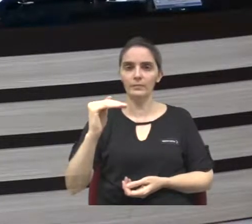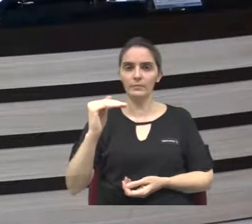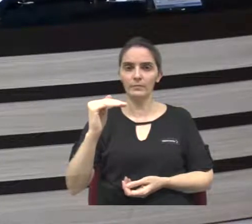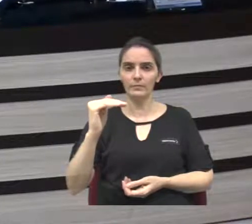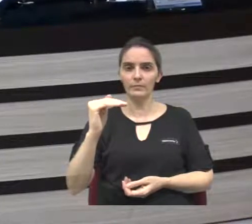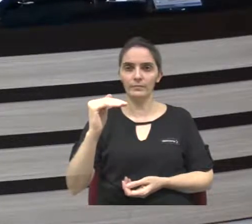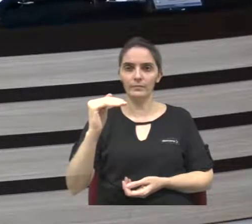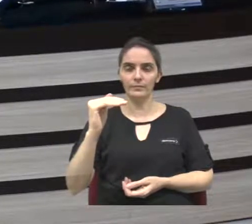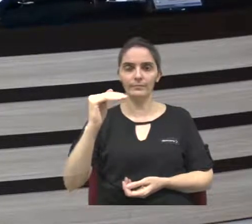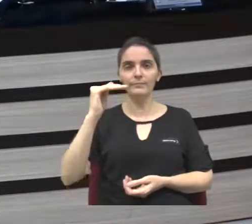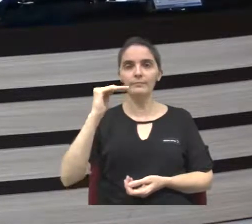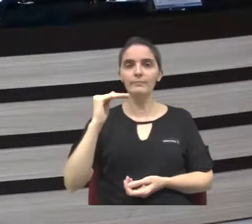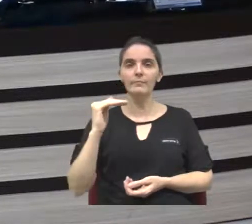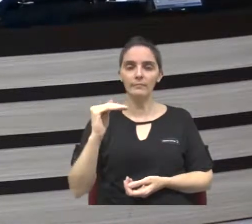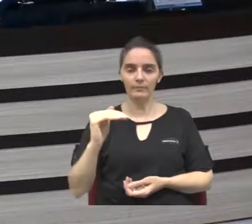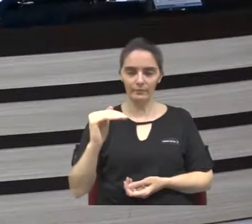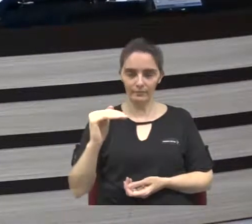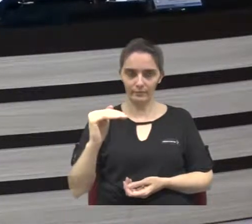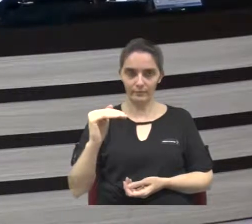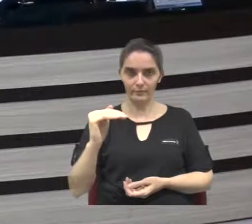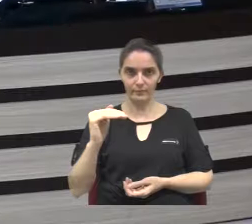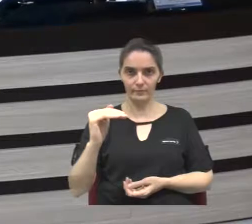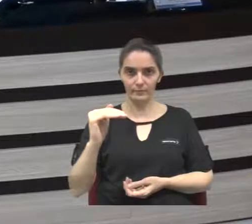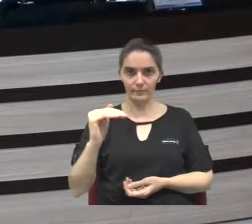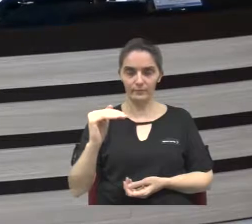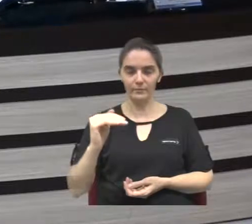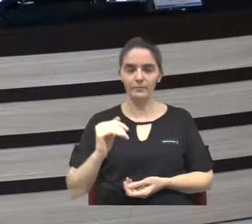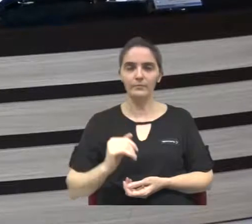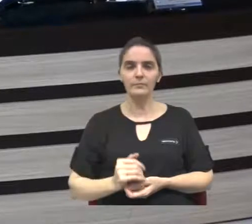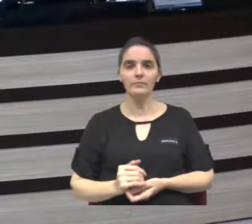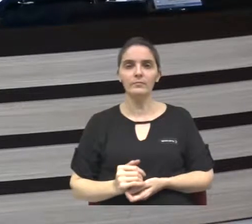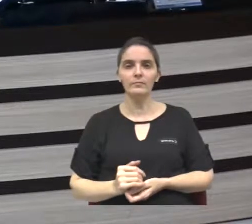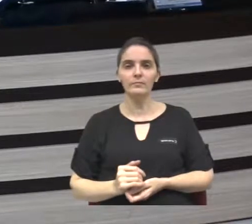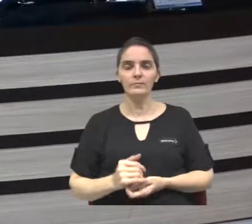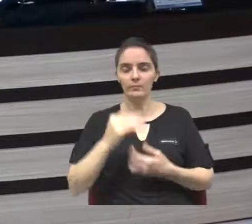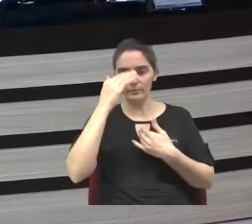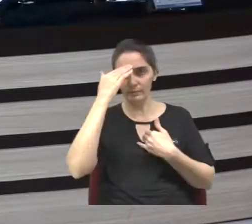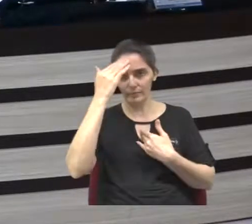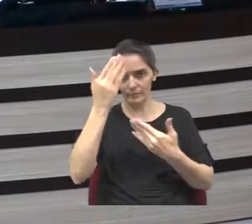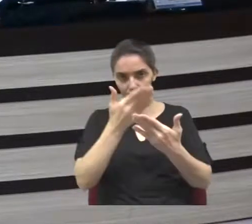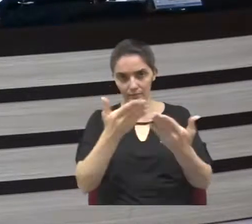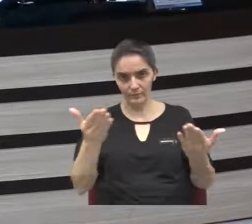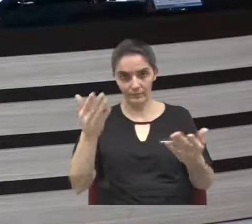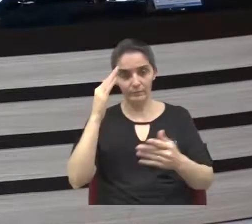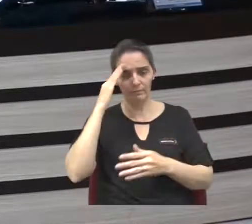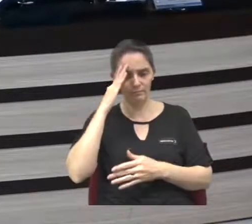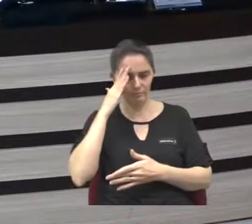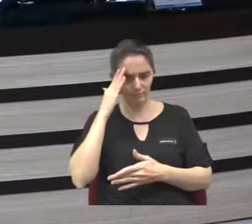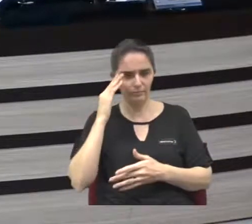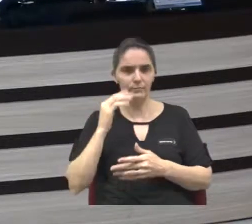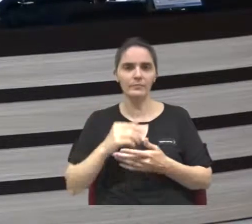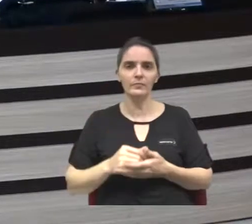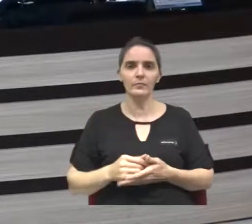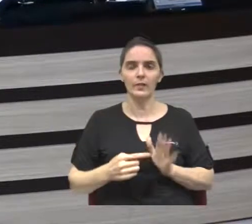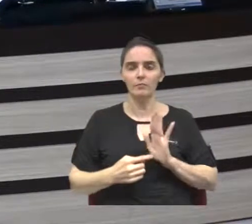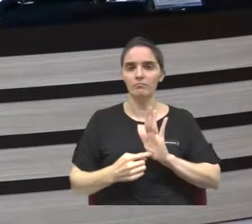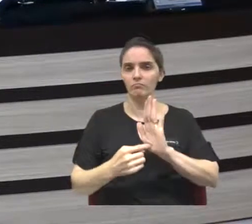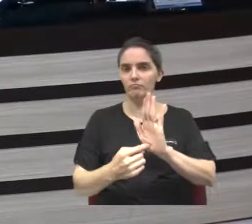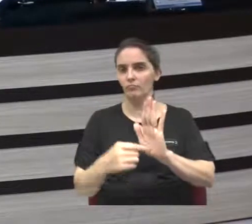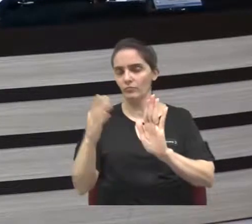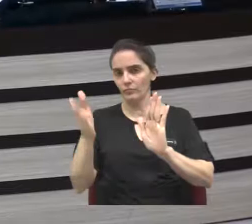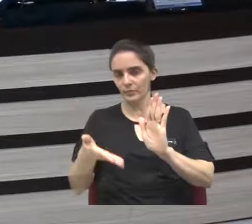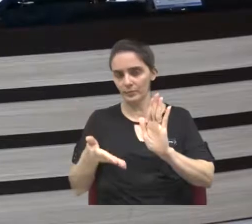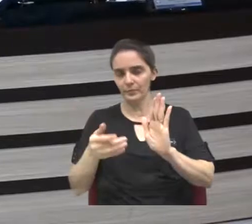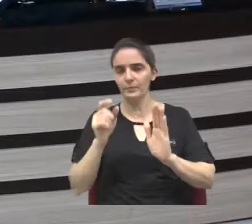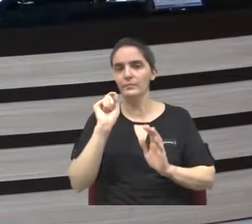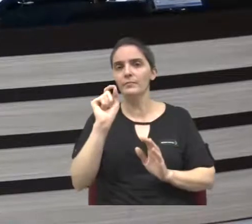2.933, barra 19. Certa do entendimento e compreensão de vossa excelência, apresento, neste ensejo, meus